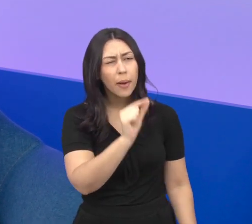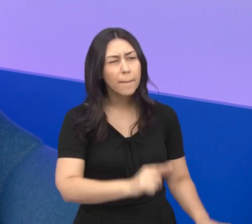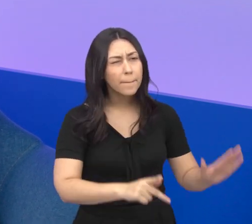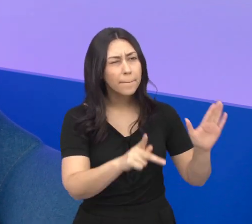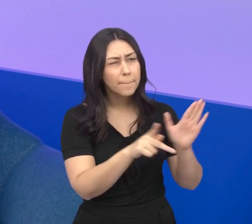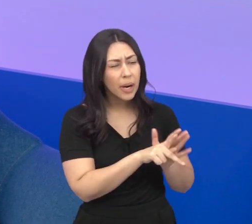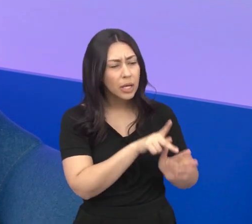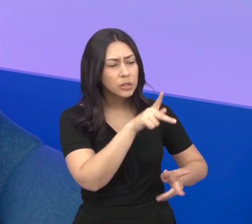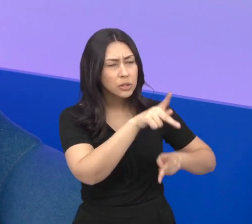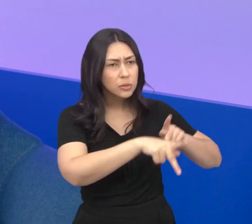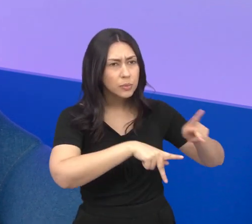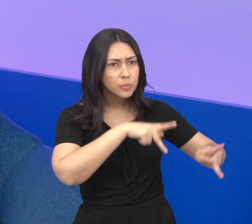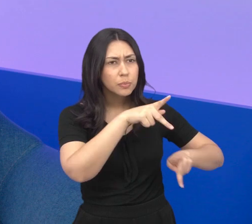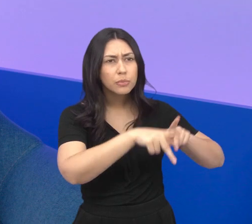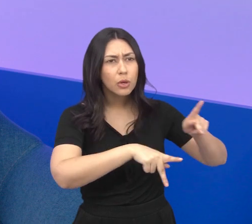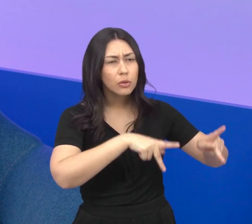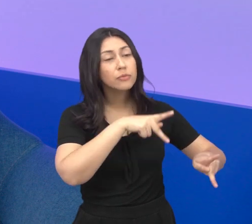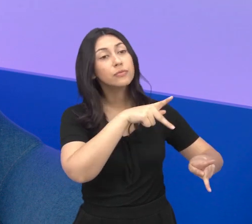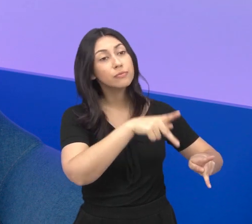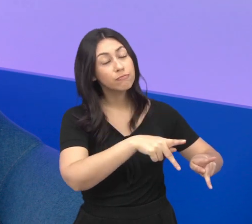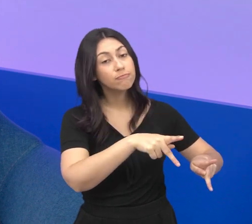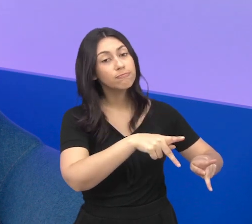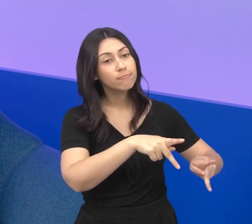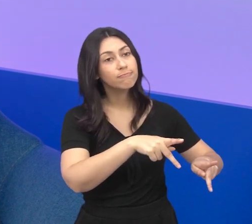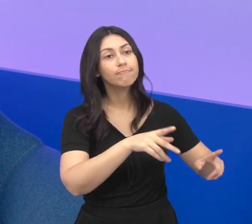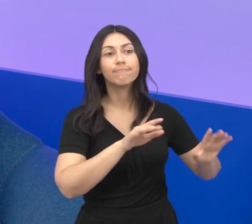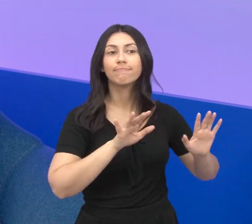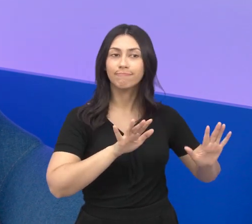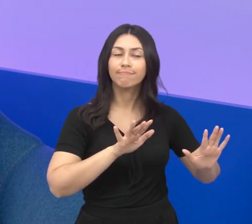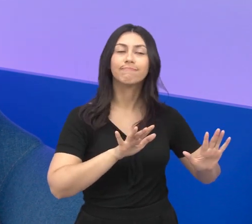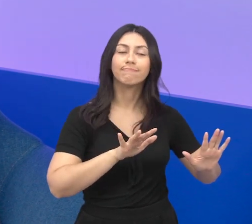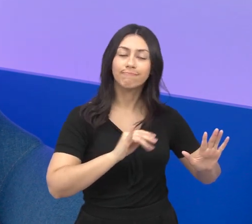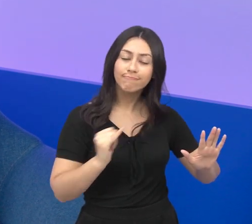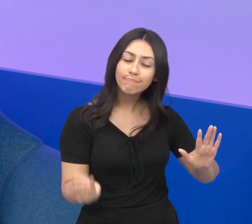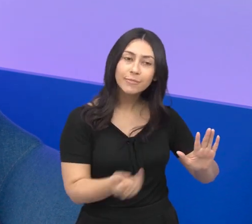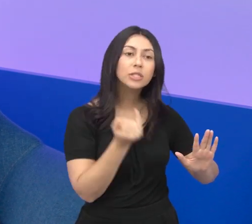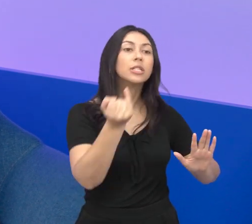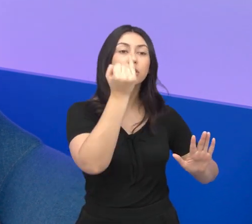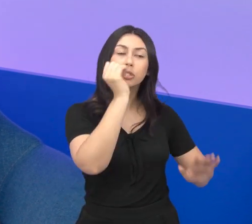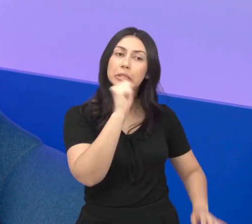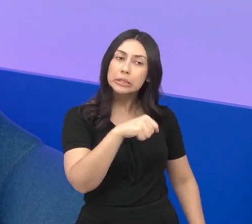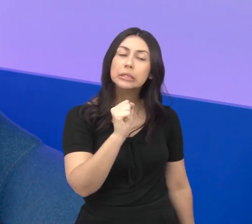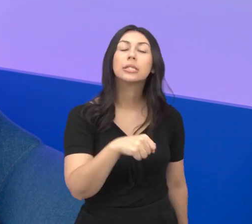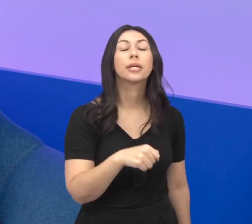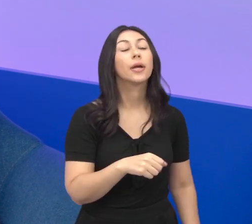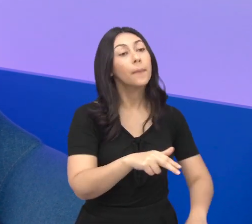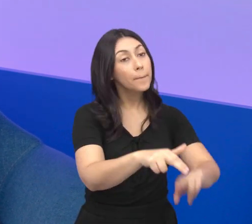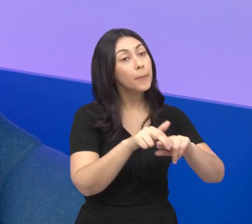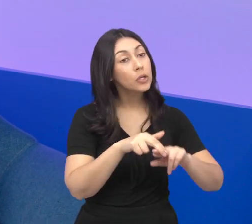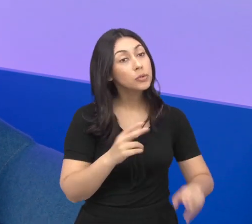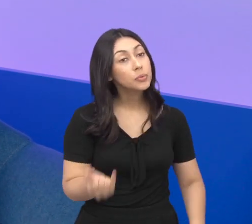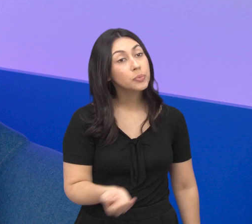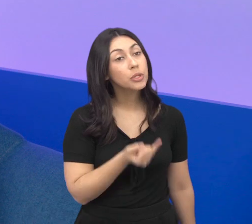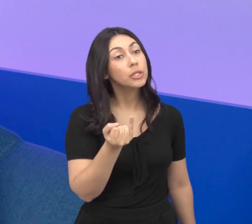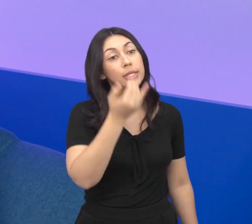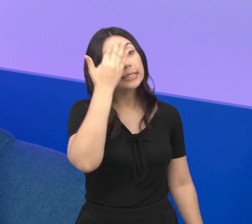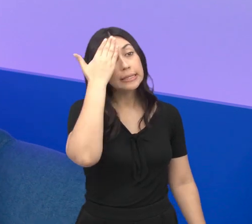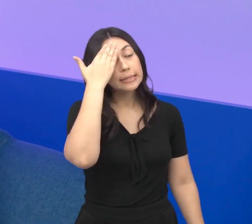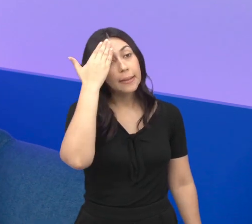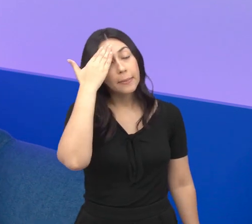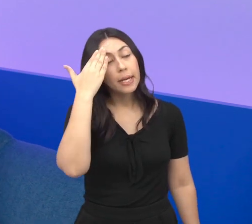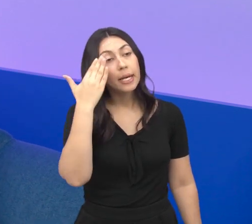dinheiro público, do dinheiro que é do povo, é de tamanha expressão. Então, é sempre muito importante saber